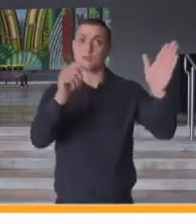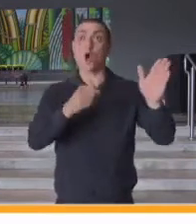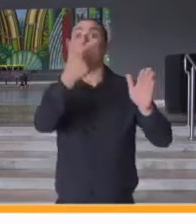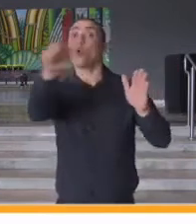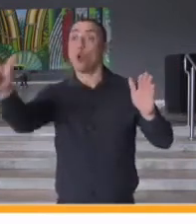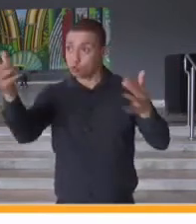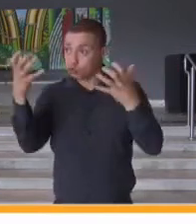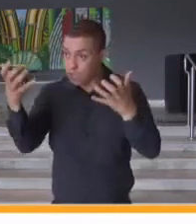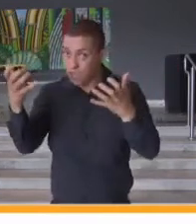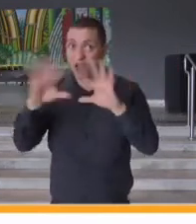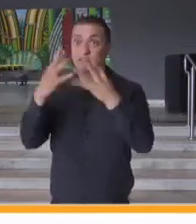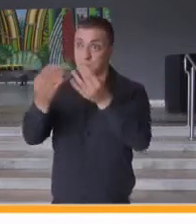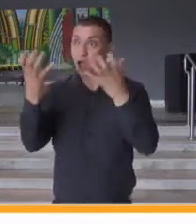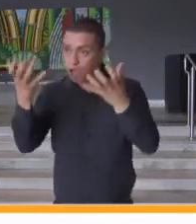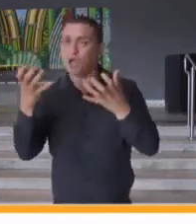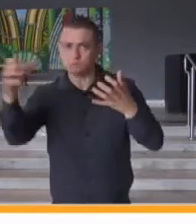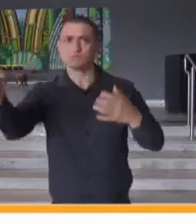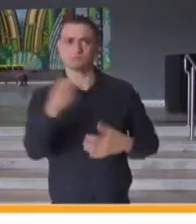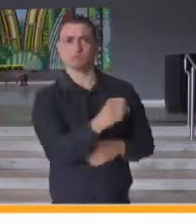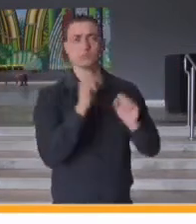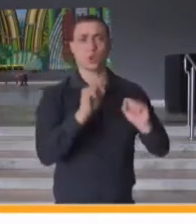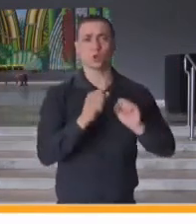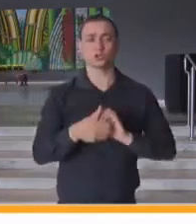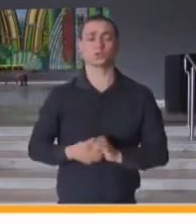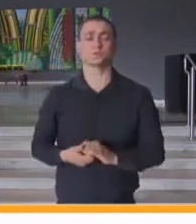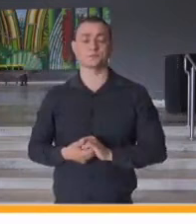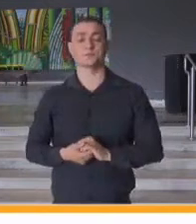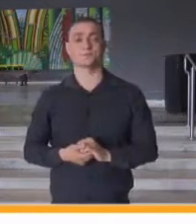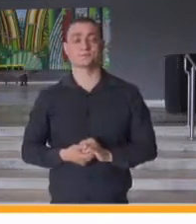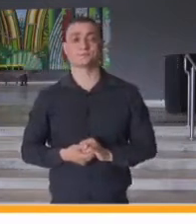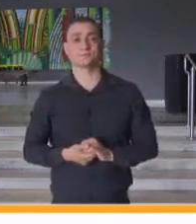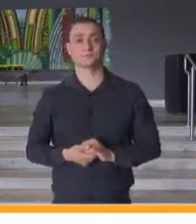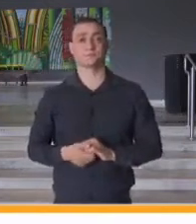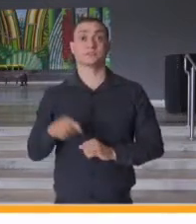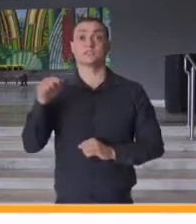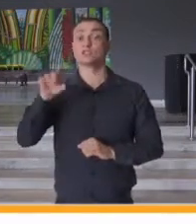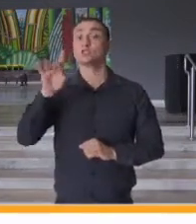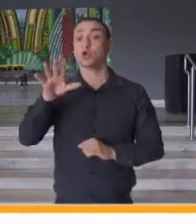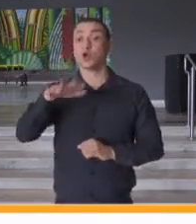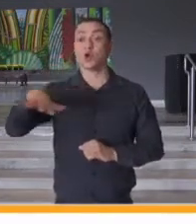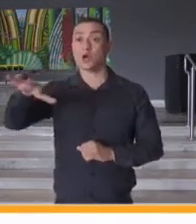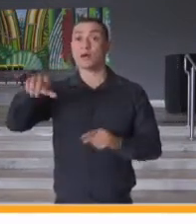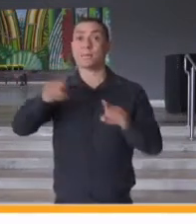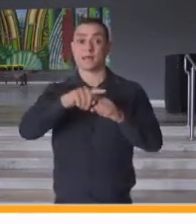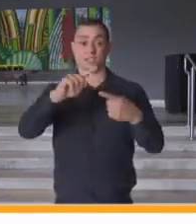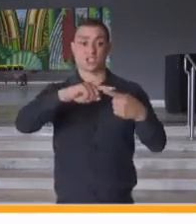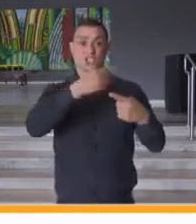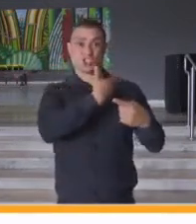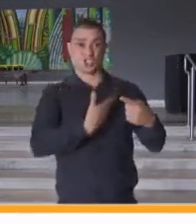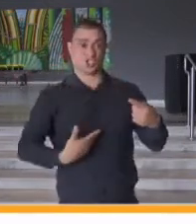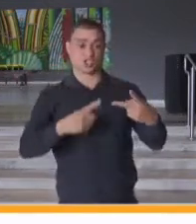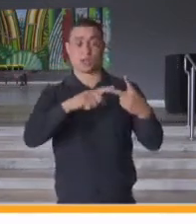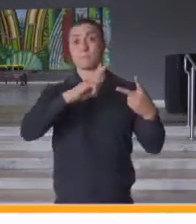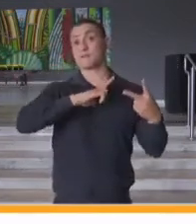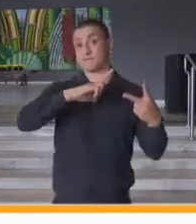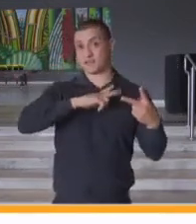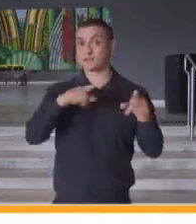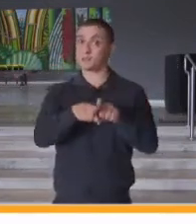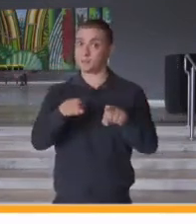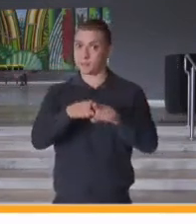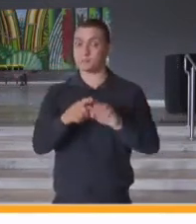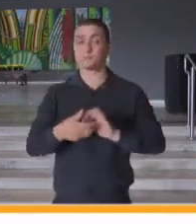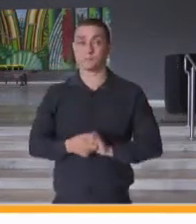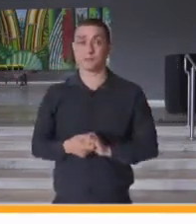os alunos e as famílias que desejam. Isso é para a rede privada e para a rede estadual. A primeira semana